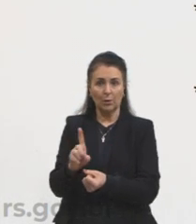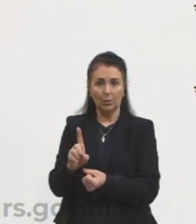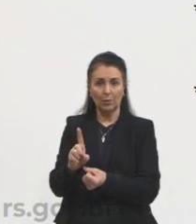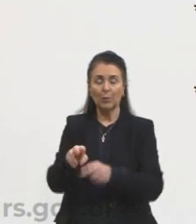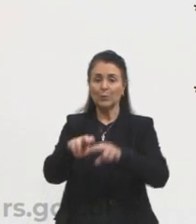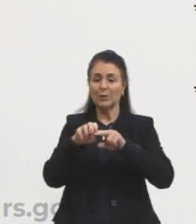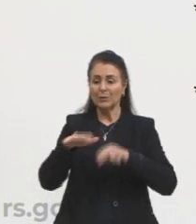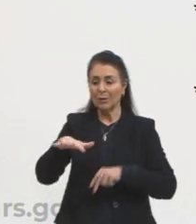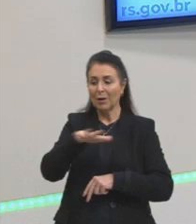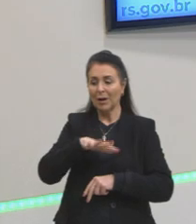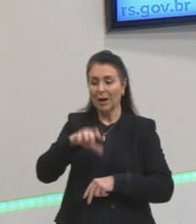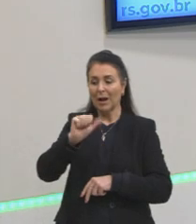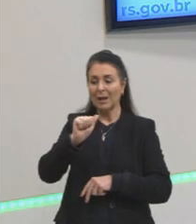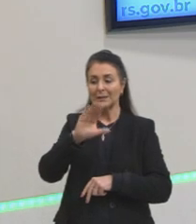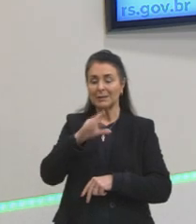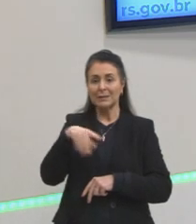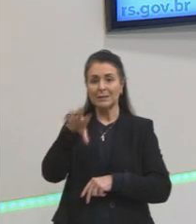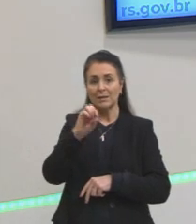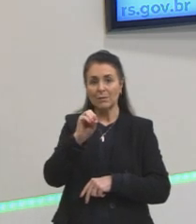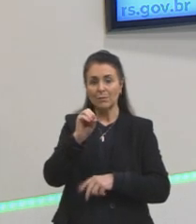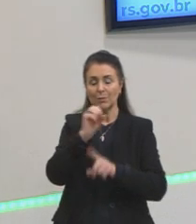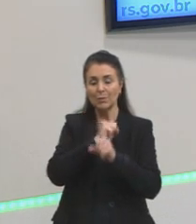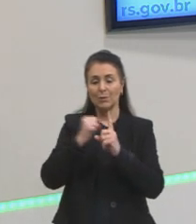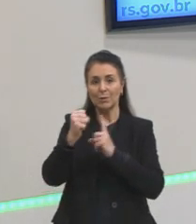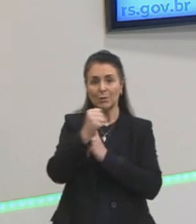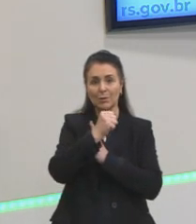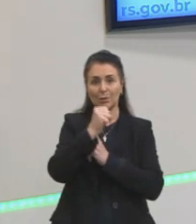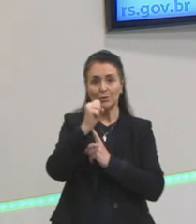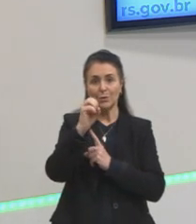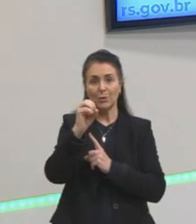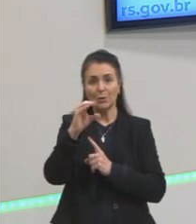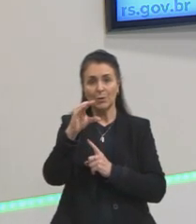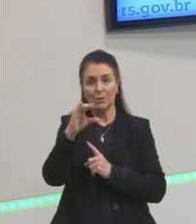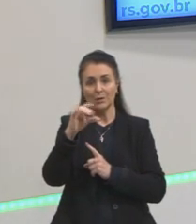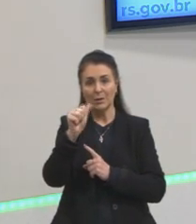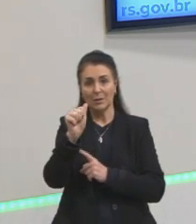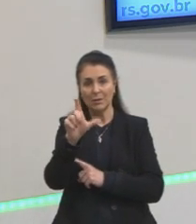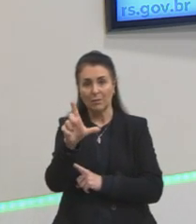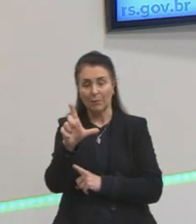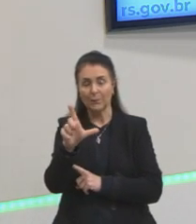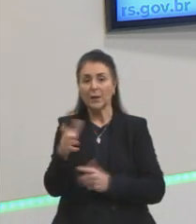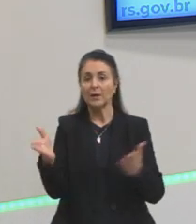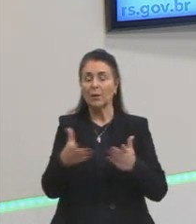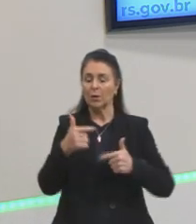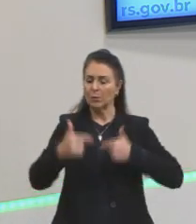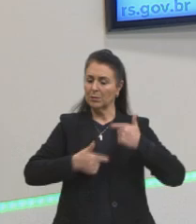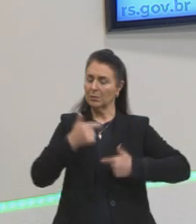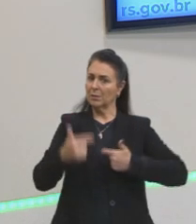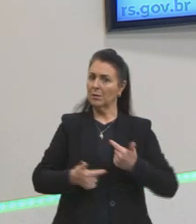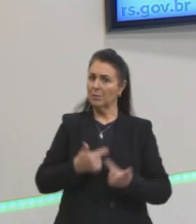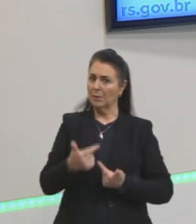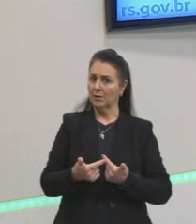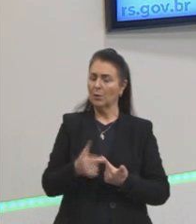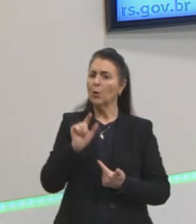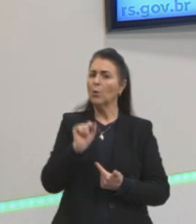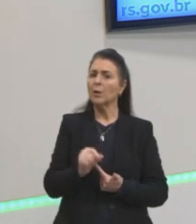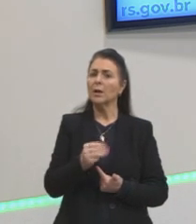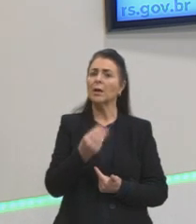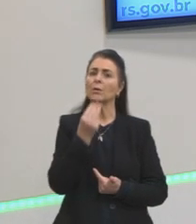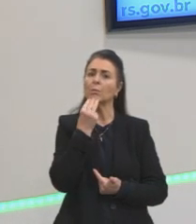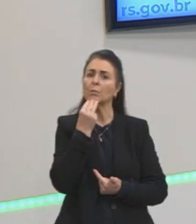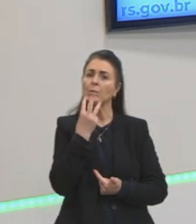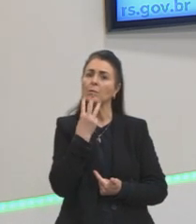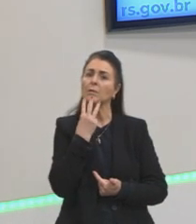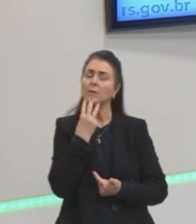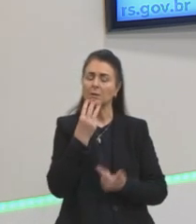ação social As Nossas ações que constroem a sociedade em relação ao trabalho o que que o Marcos veio vai